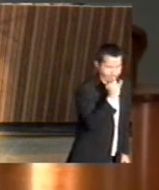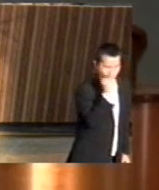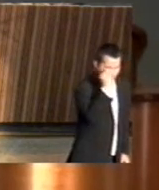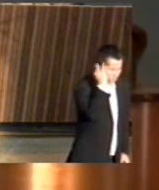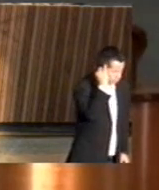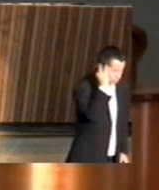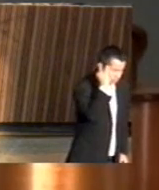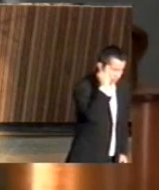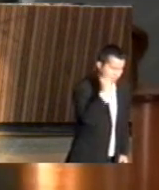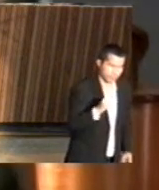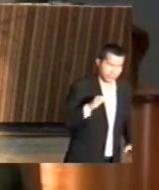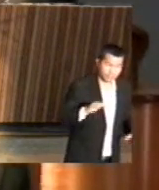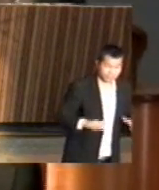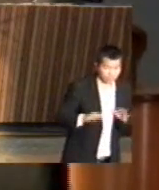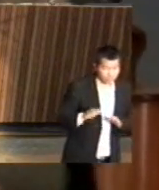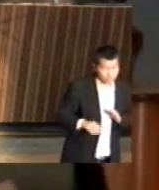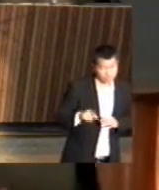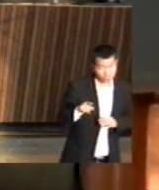amanhã a gente volta.